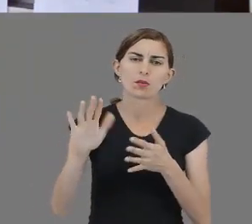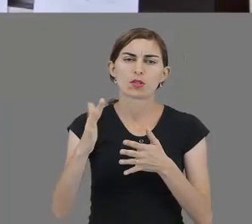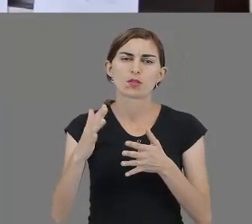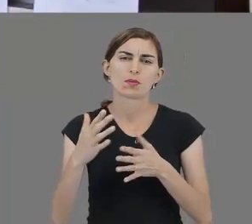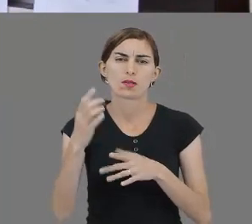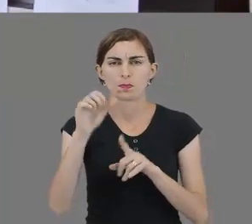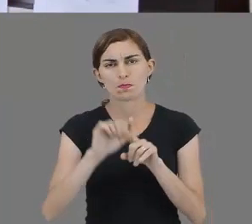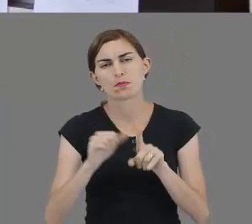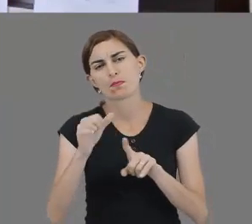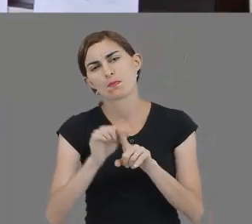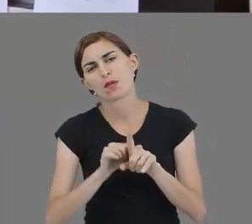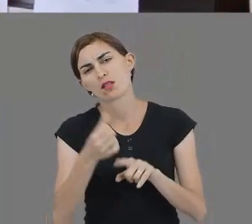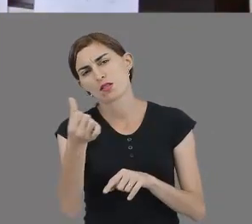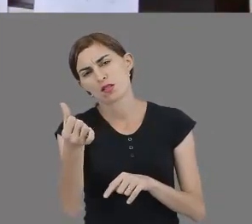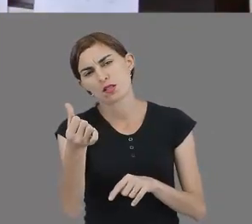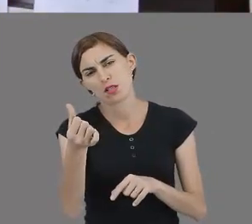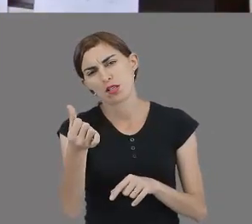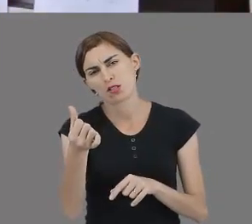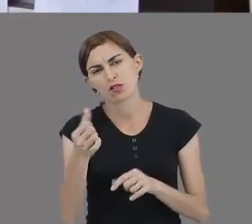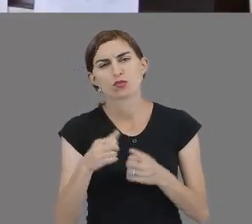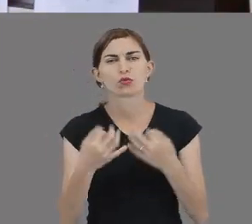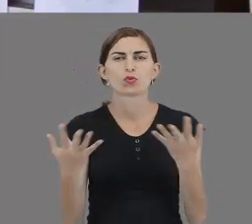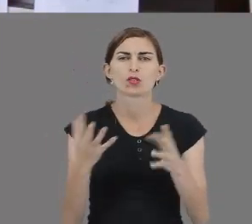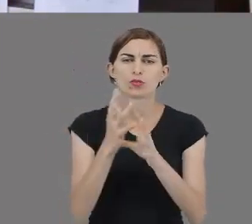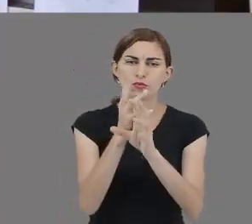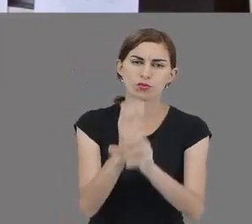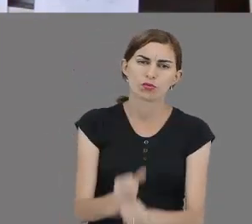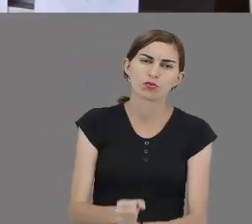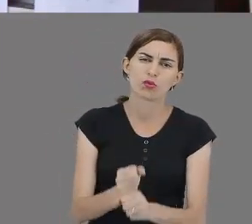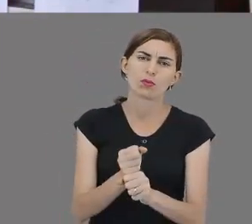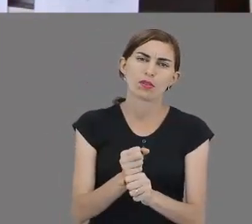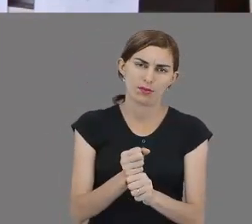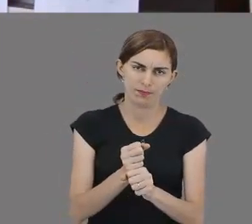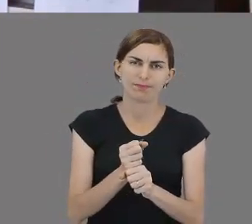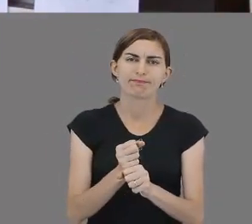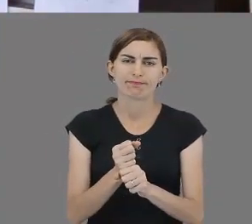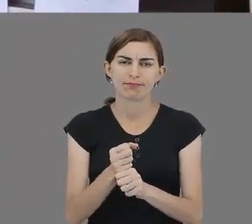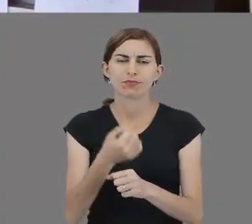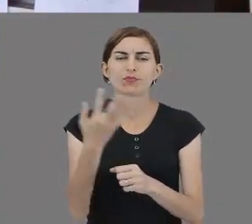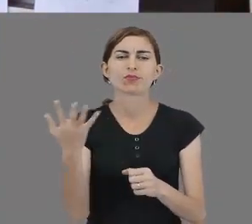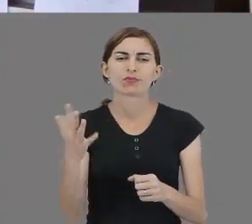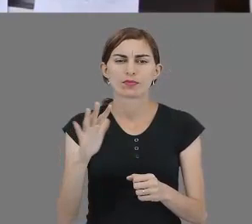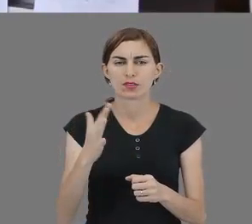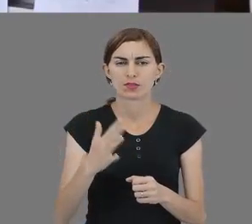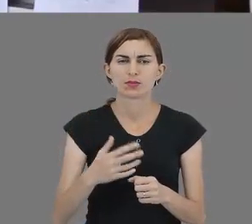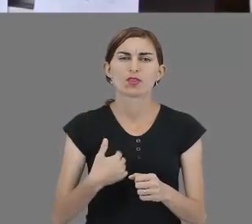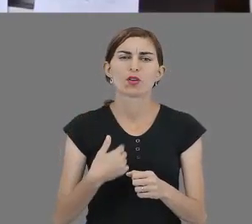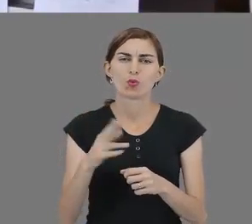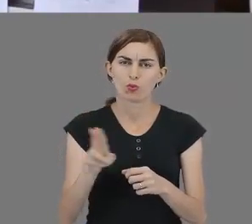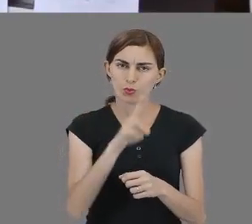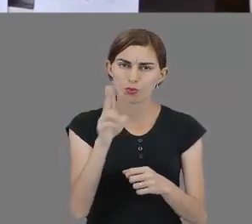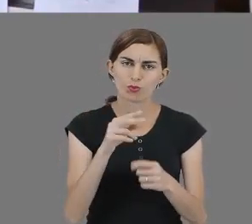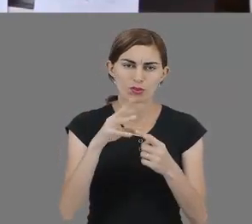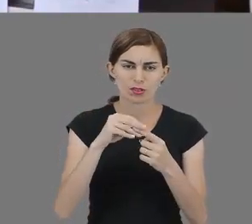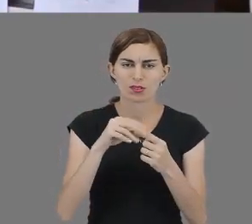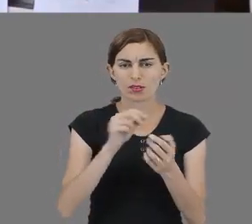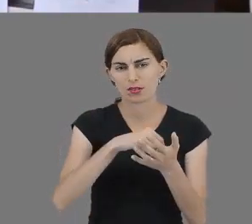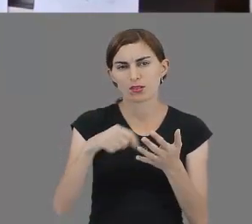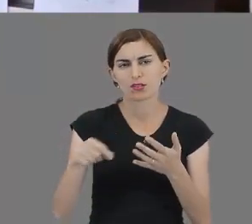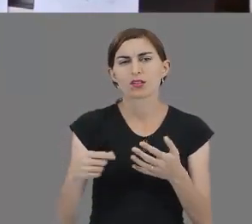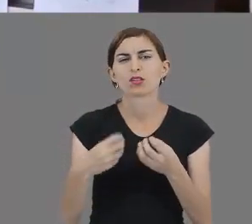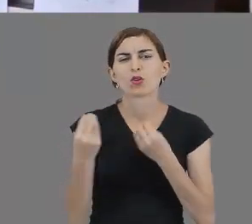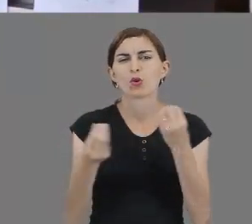período, digamos, de 6 meses. As saídas, eu faço um somatório e divido por 6 e eu tenho um consumo médio. Outro consumo importante